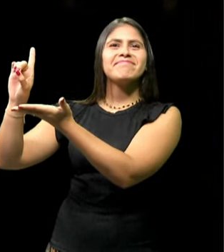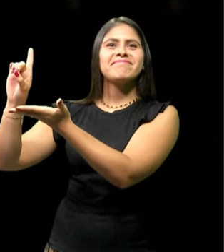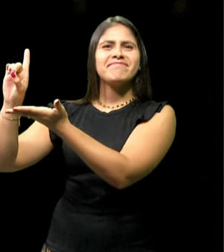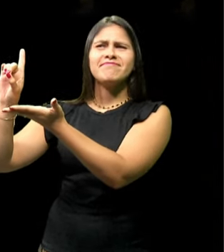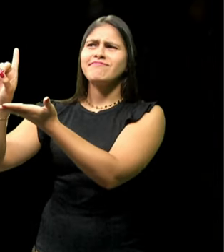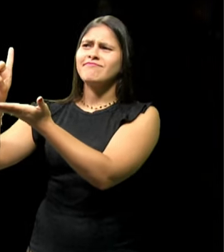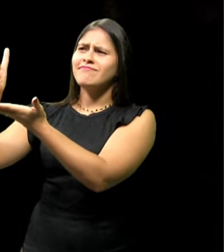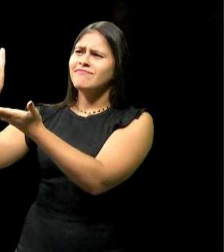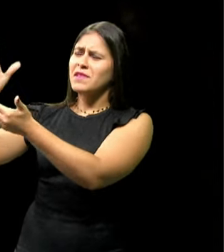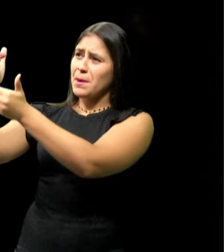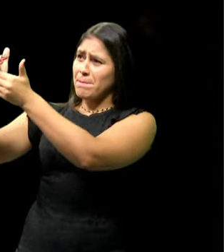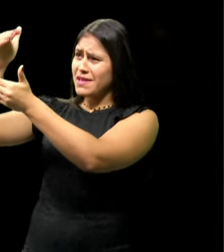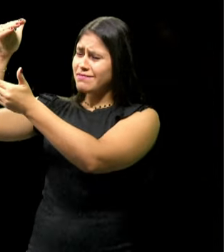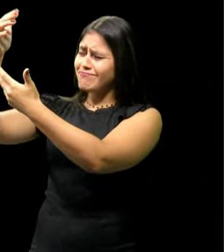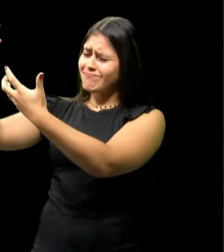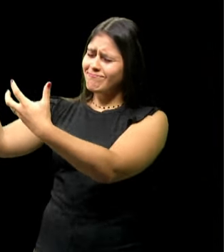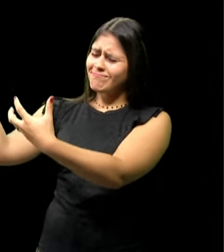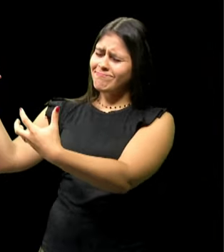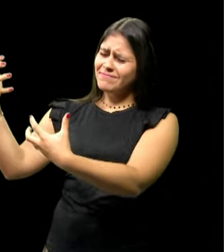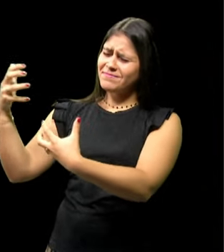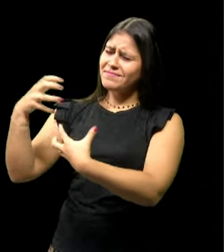Vem sobre nós, Senhor.